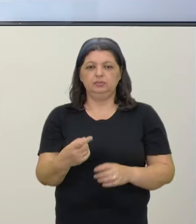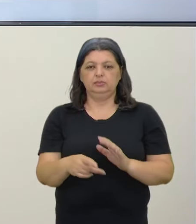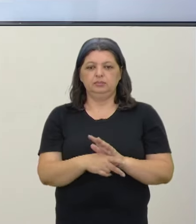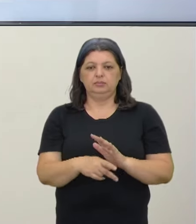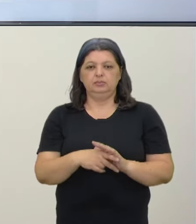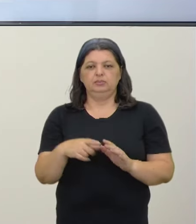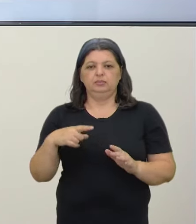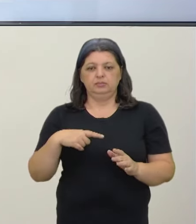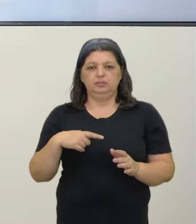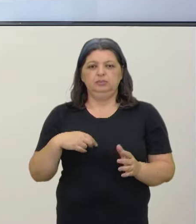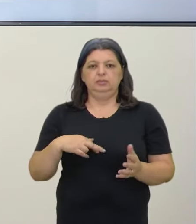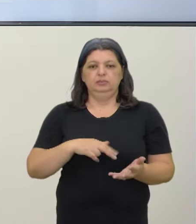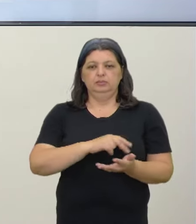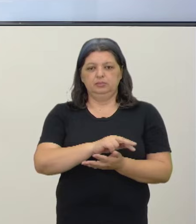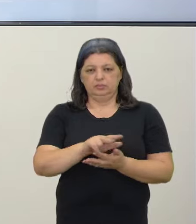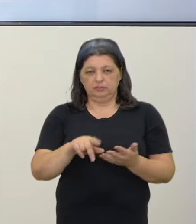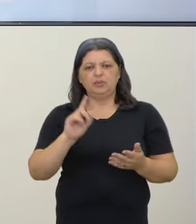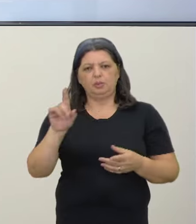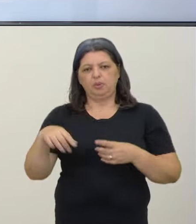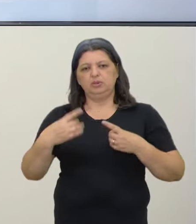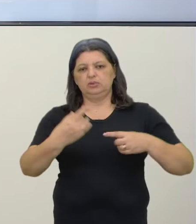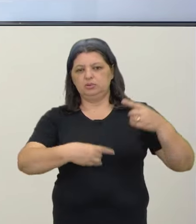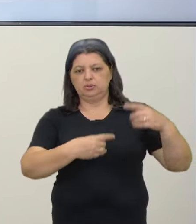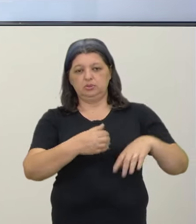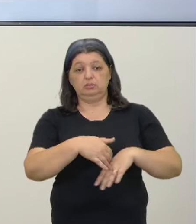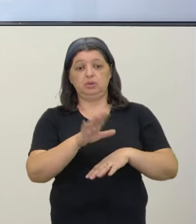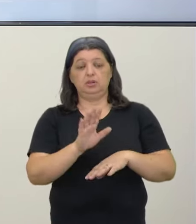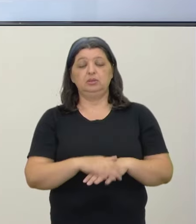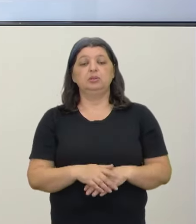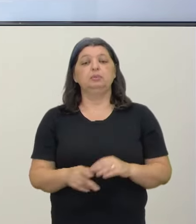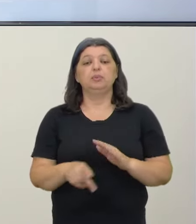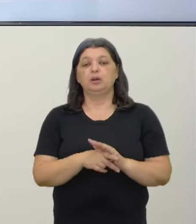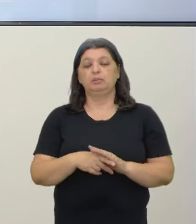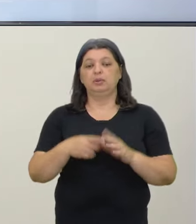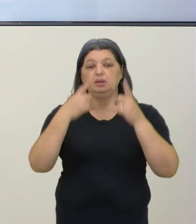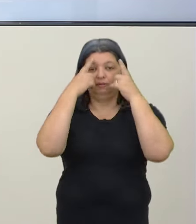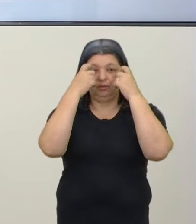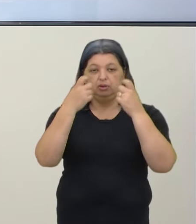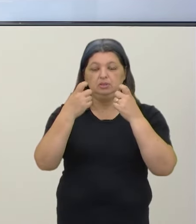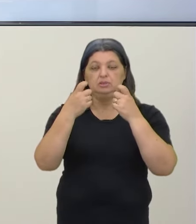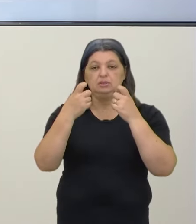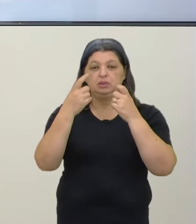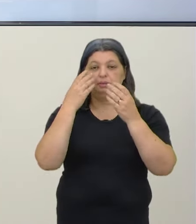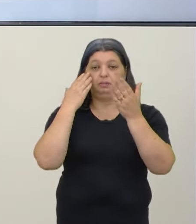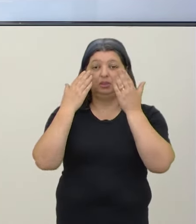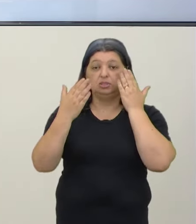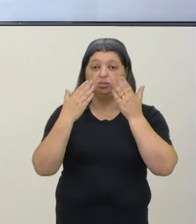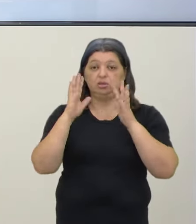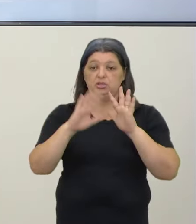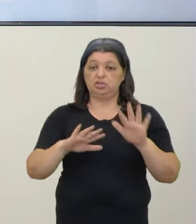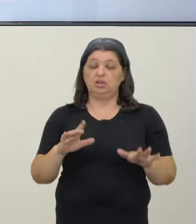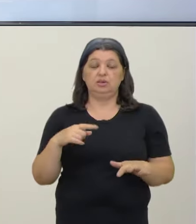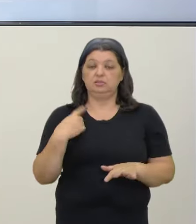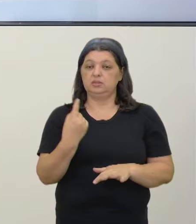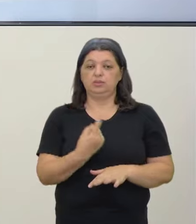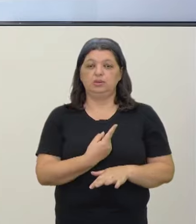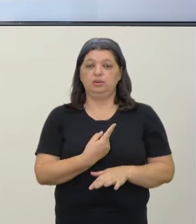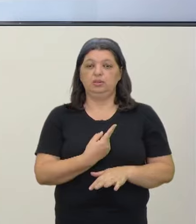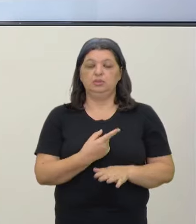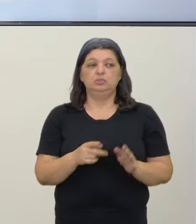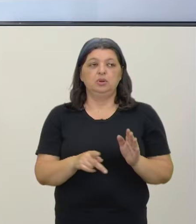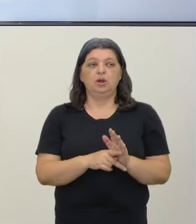algumas questões que a gente depois vai discutir mais, mas a violência psicológica, às vezes, a gente que está